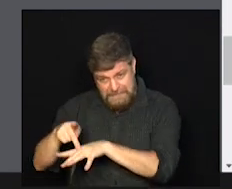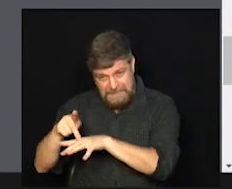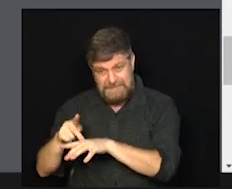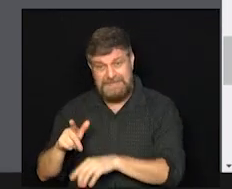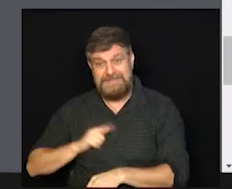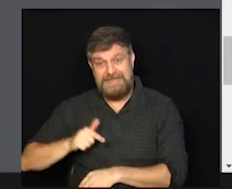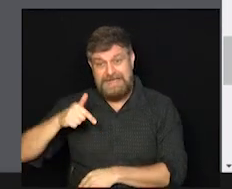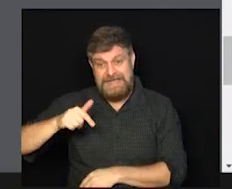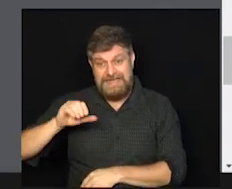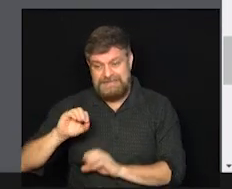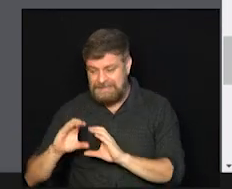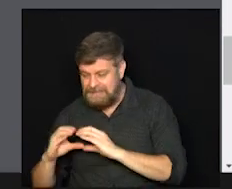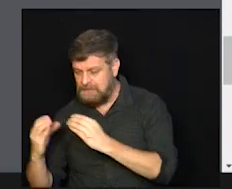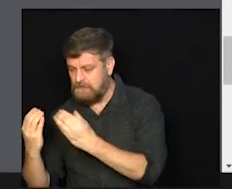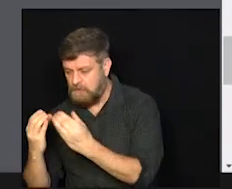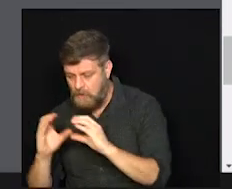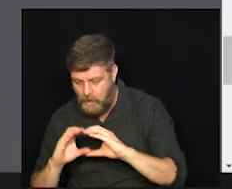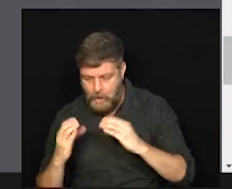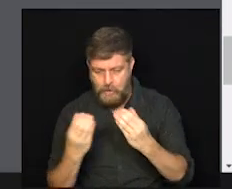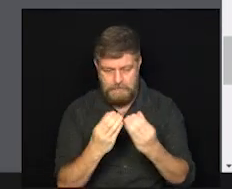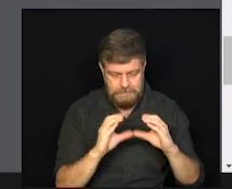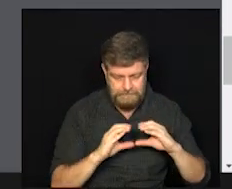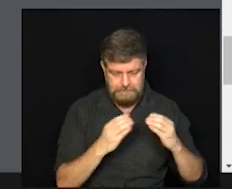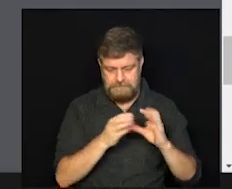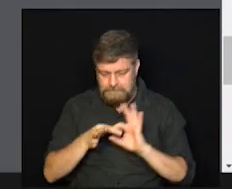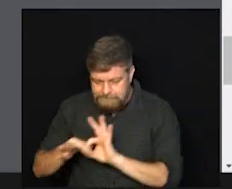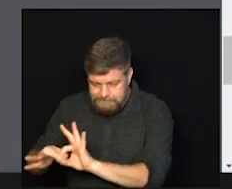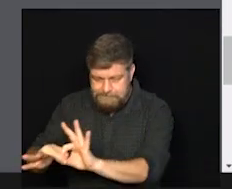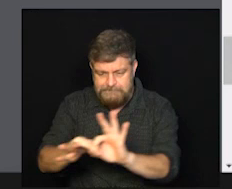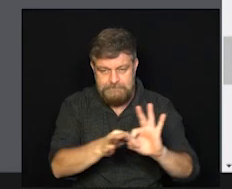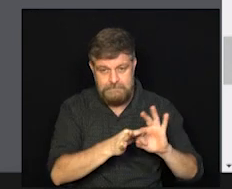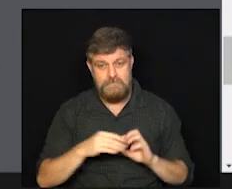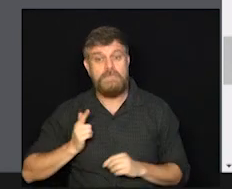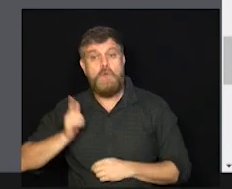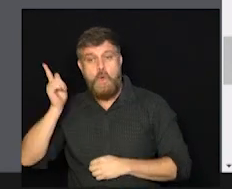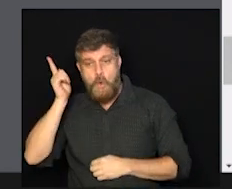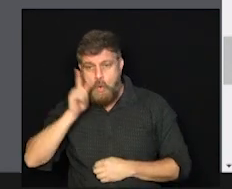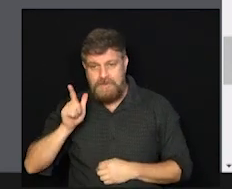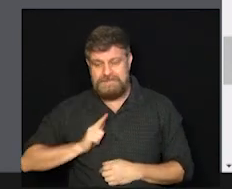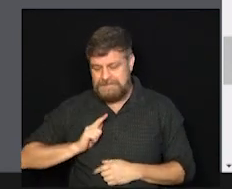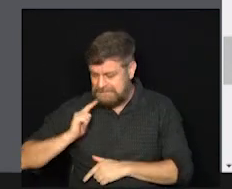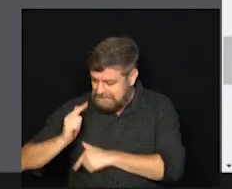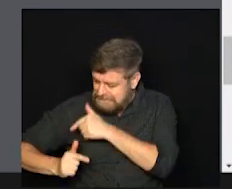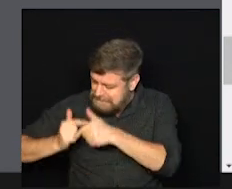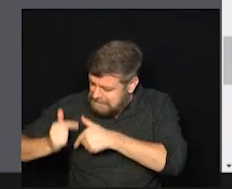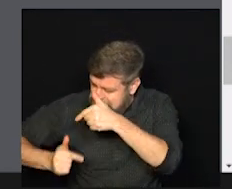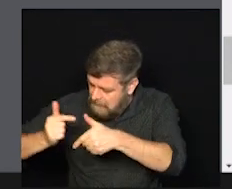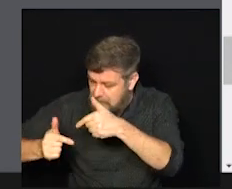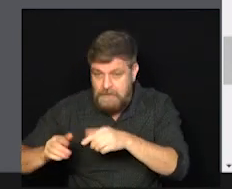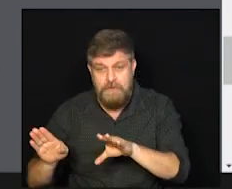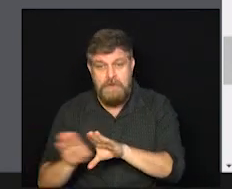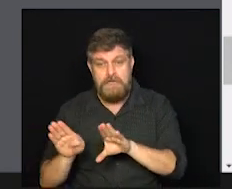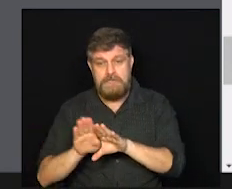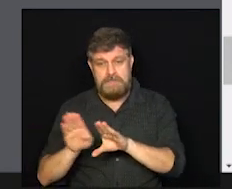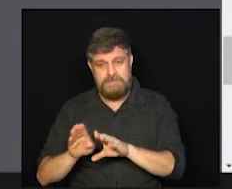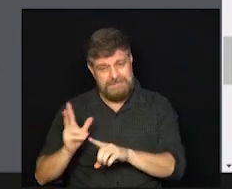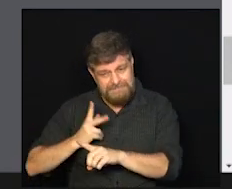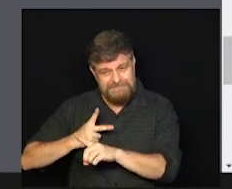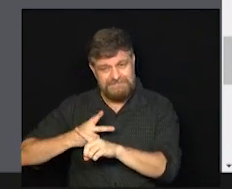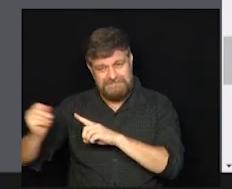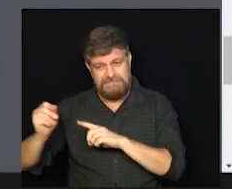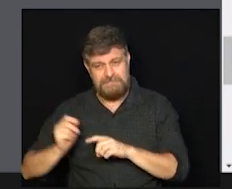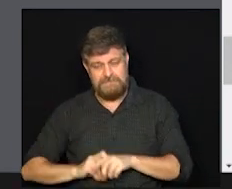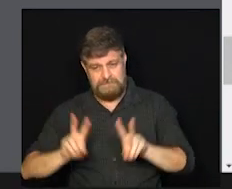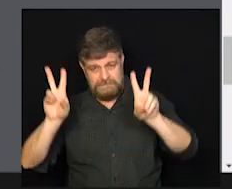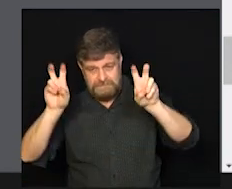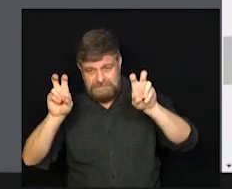comunidades, fizemos esse engajamento, fizemos ampliação desse trabalho. e a compreensão e superação do jargão